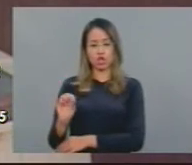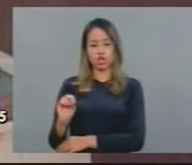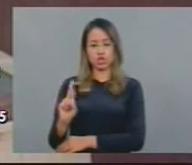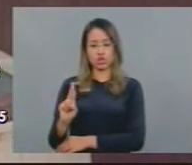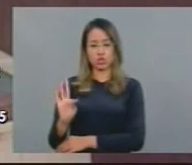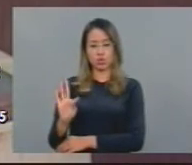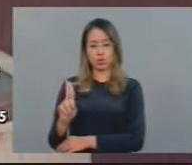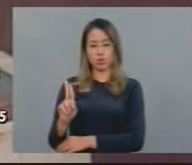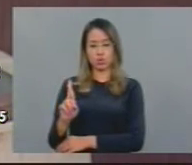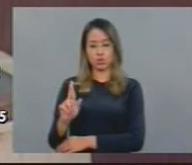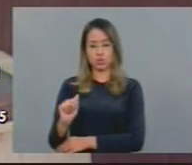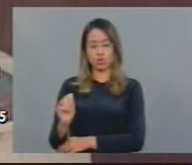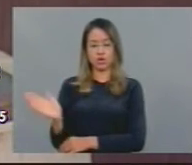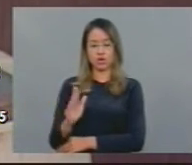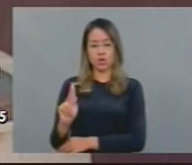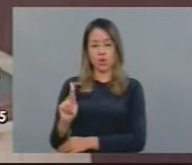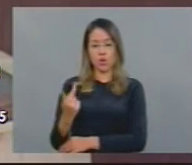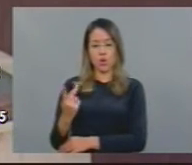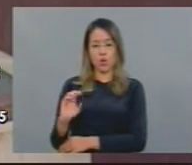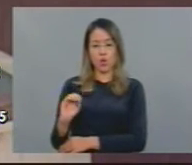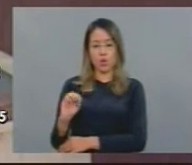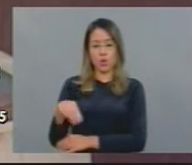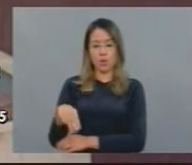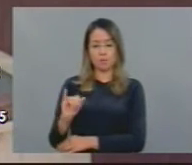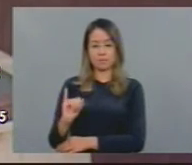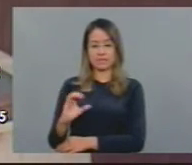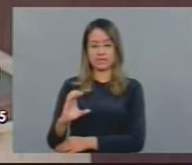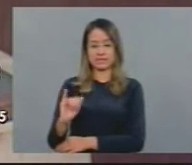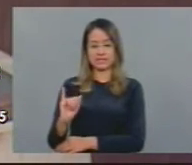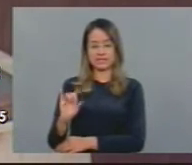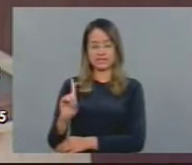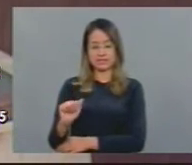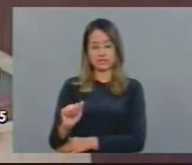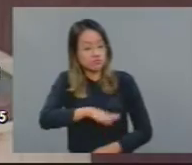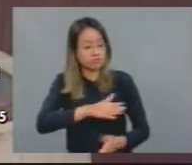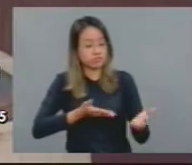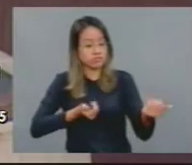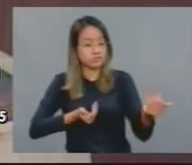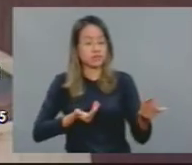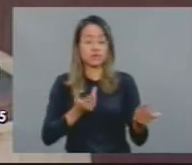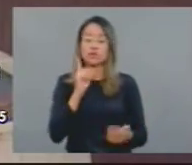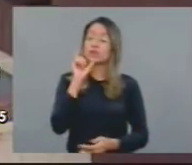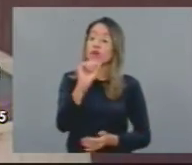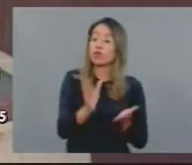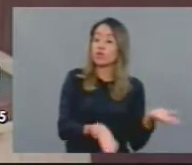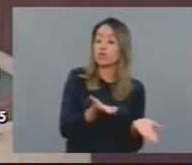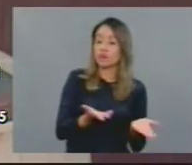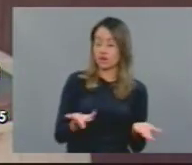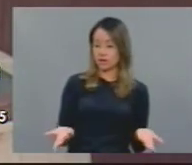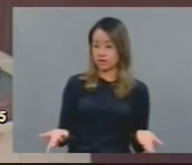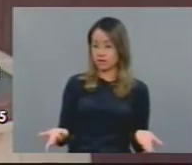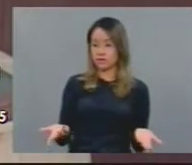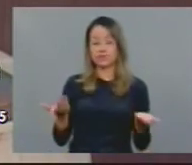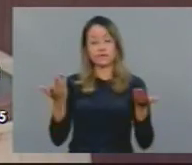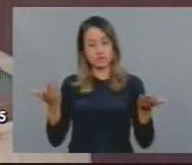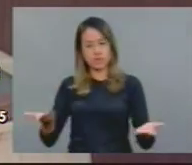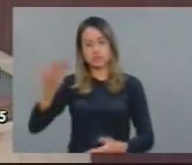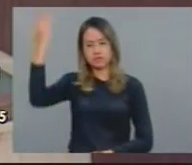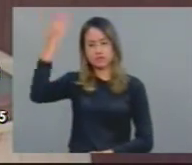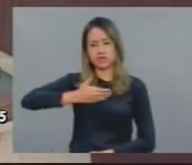sendo aplicada, não está sendo cumprida. Portanto, deputado, Vossa Excelência está coberto de razão com o vosso discurso, não